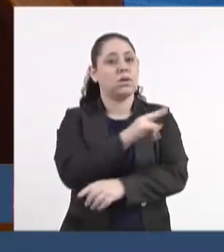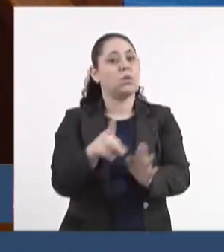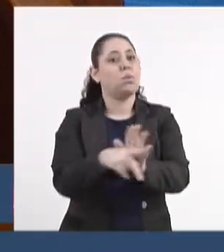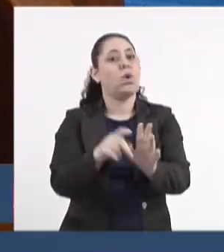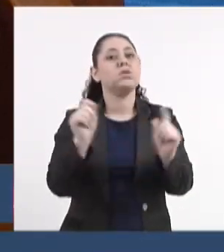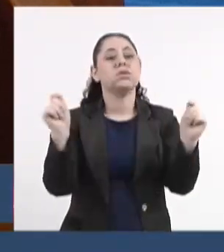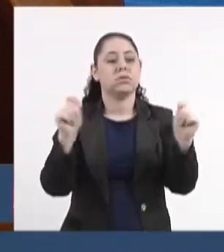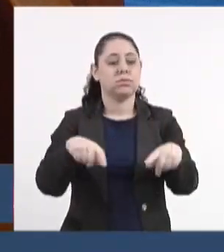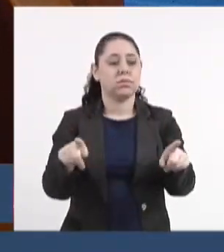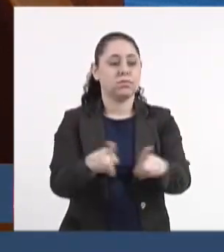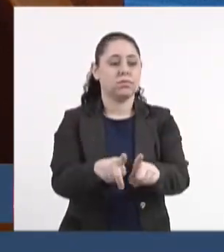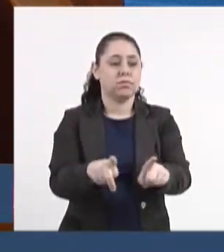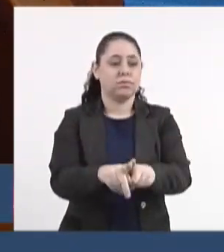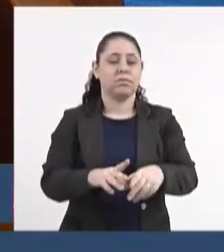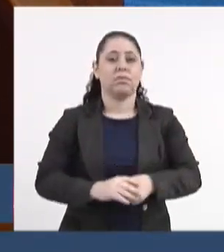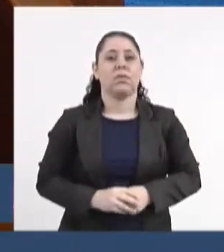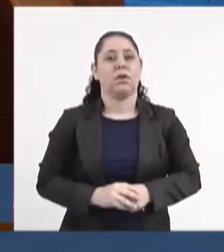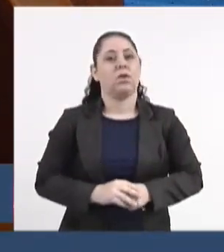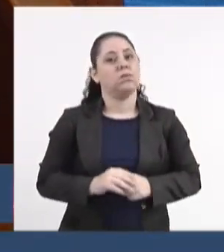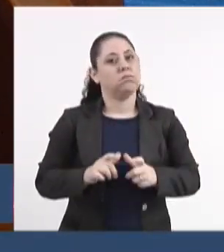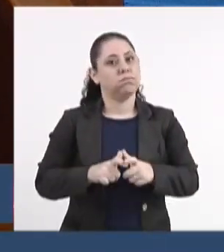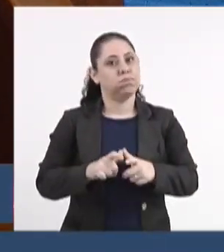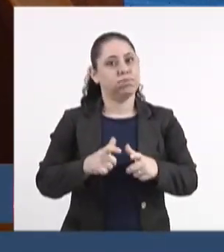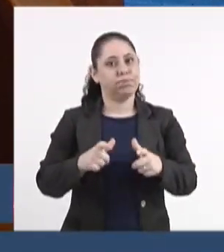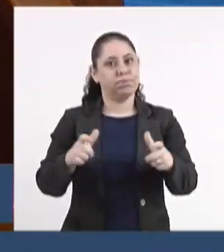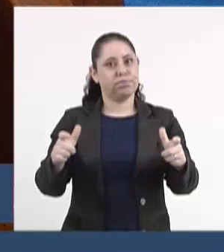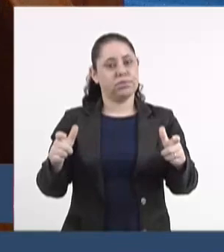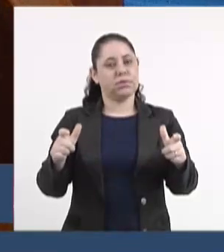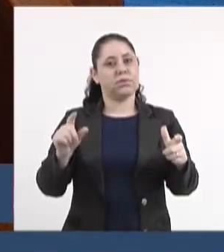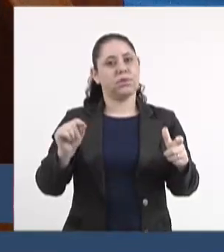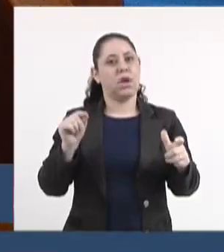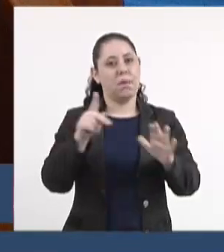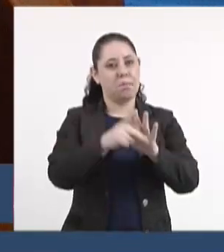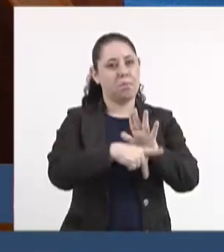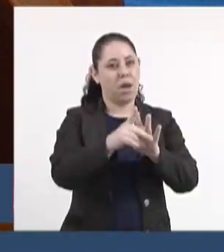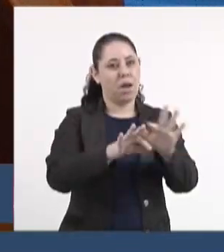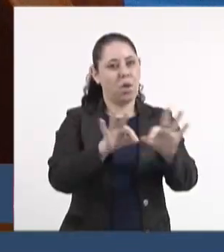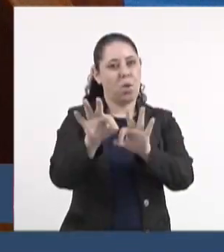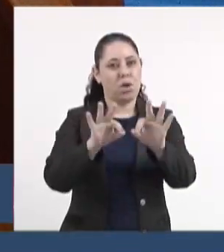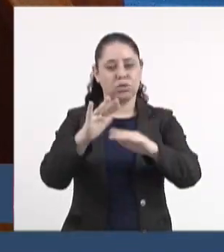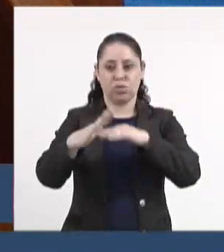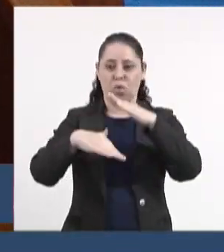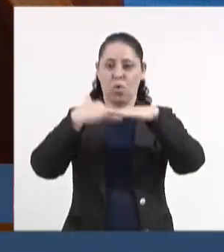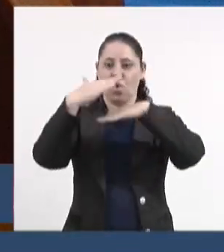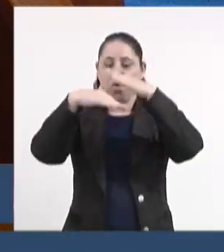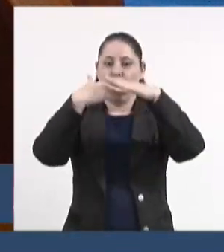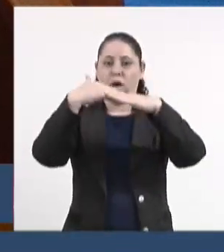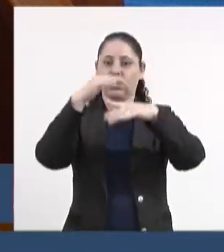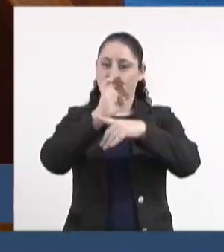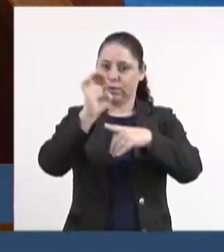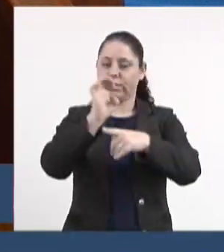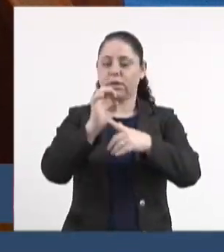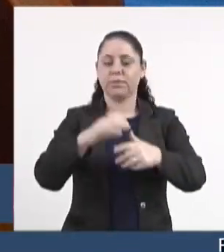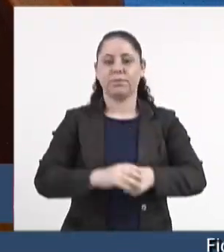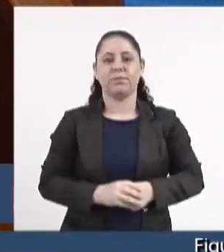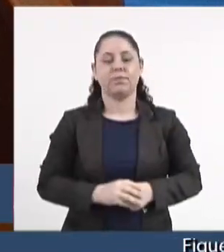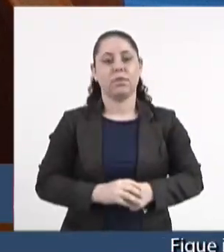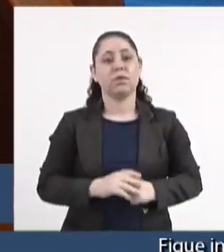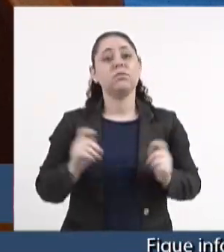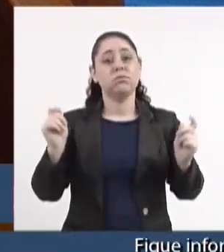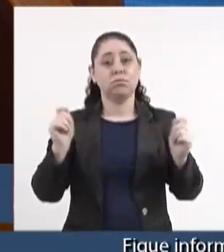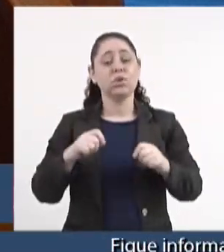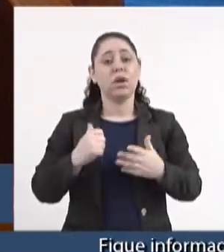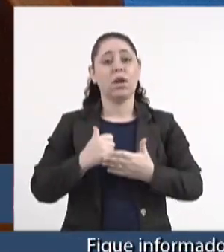que possam, dentro de um grande plano de desenvolvimento do nosso Estado,